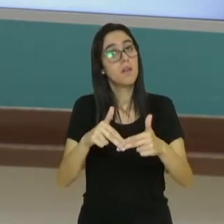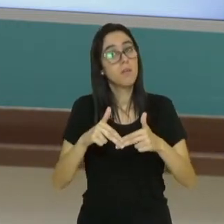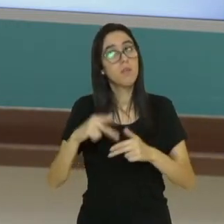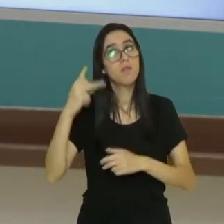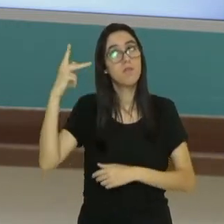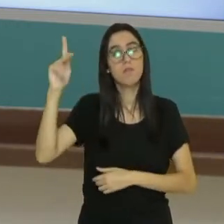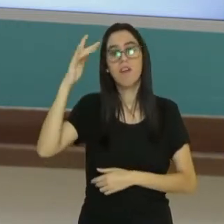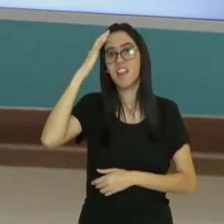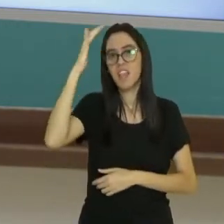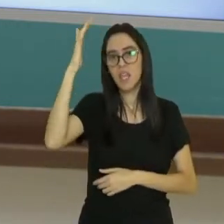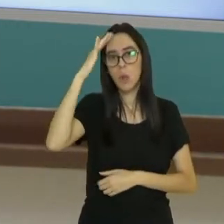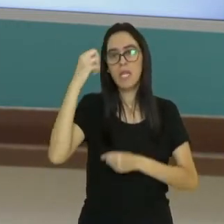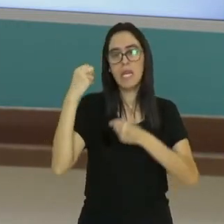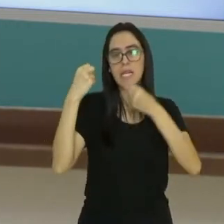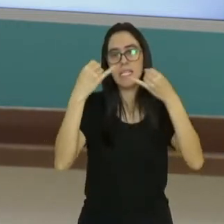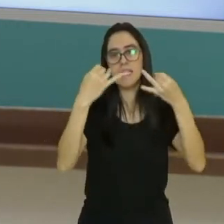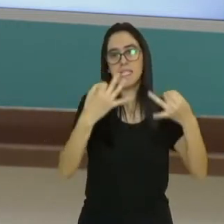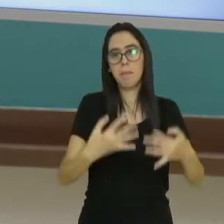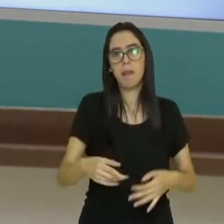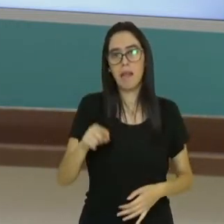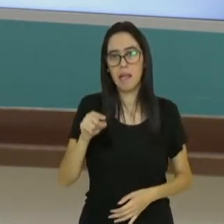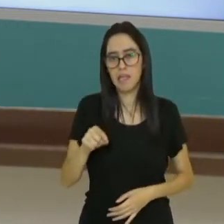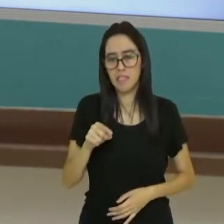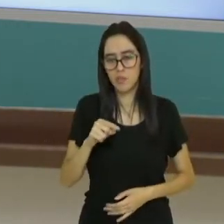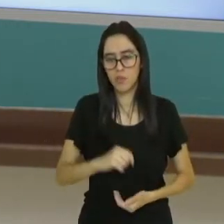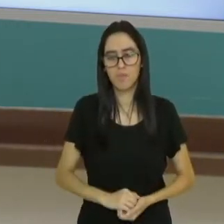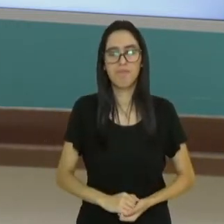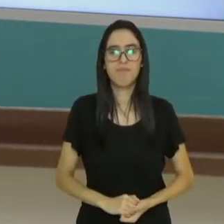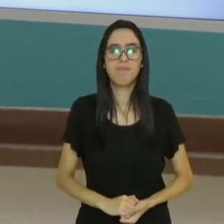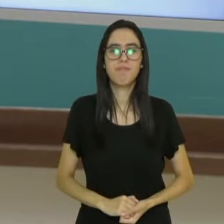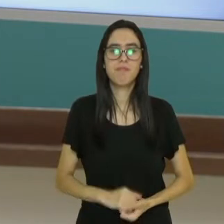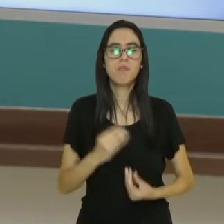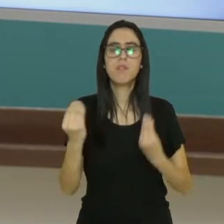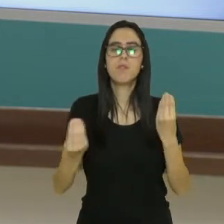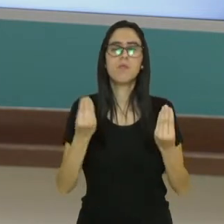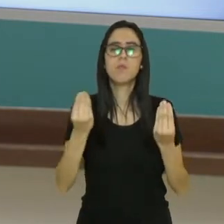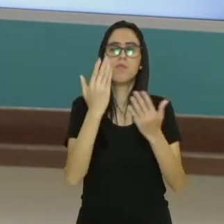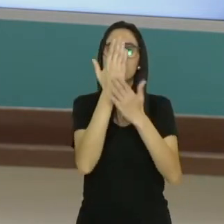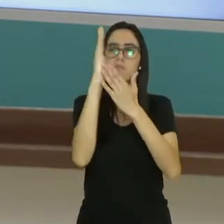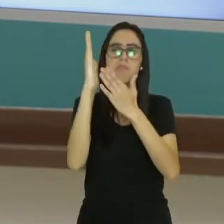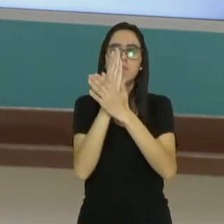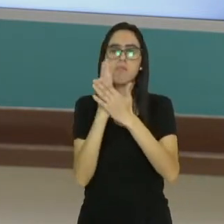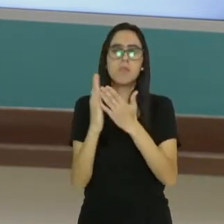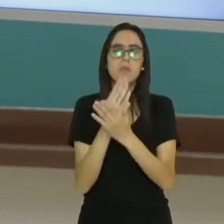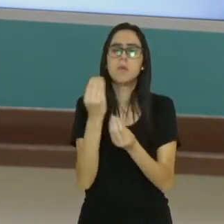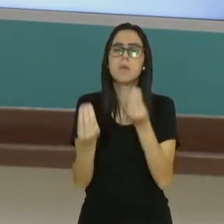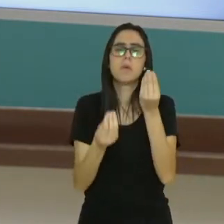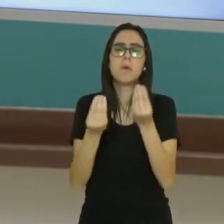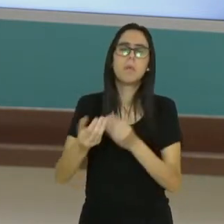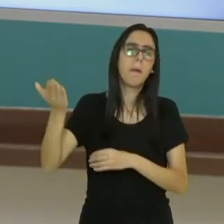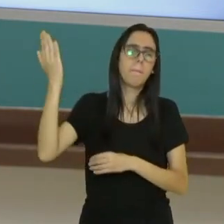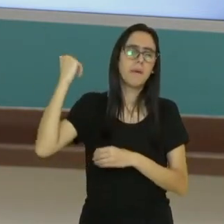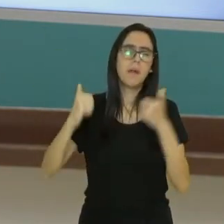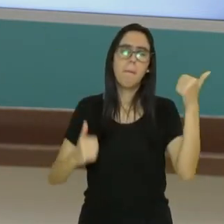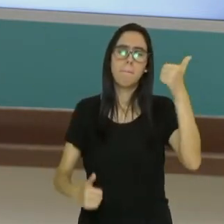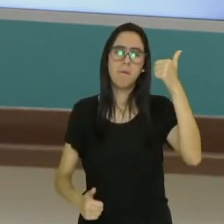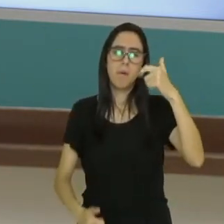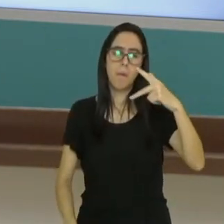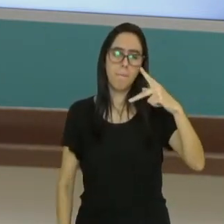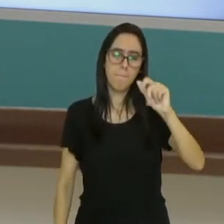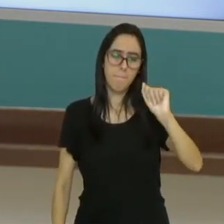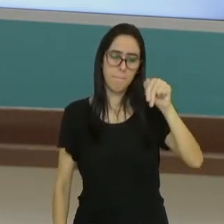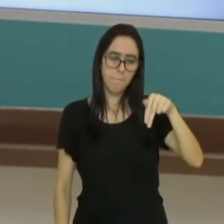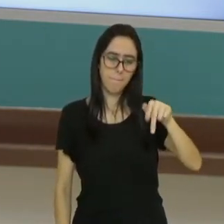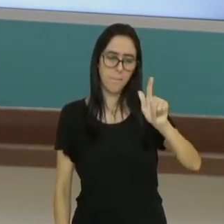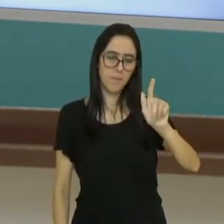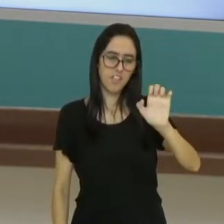dele explica bem essa distribuição dos continentes. Como aconteceu do que era Pangeia, que era um só, até chegar no